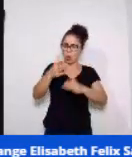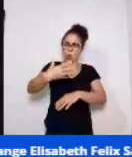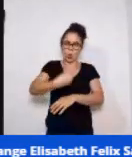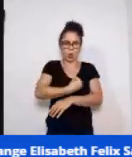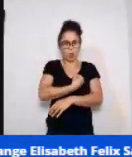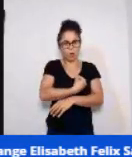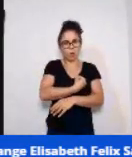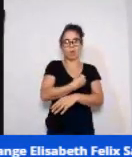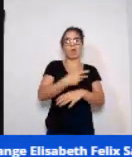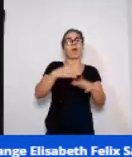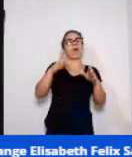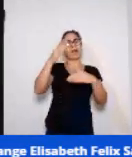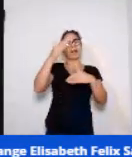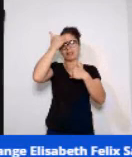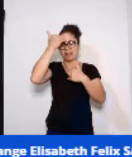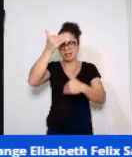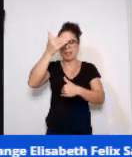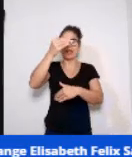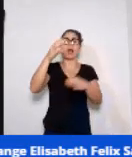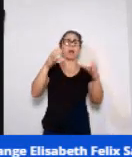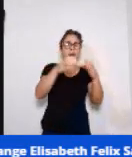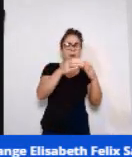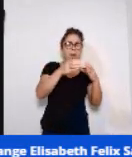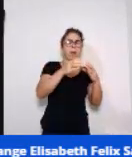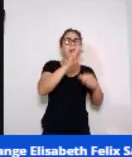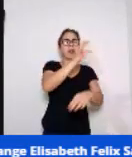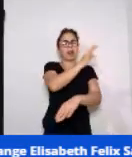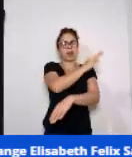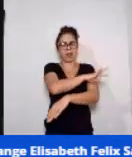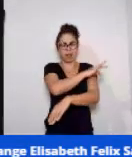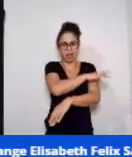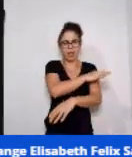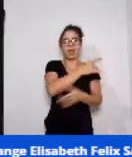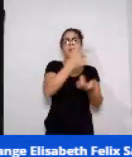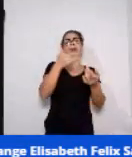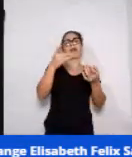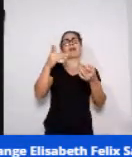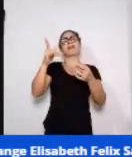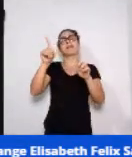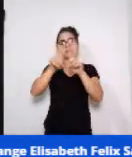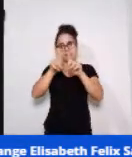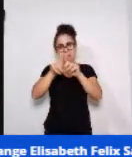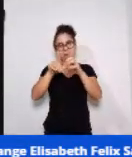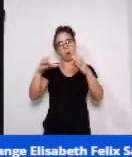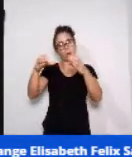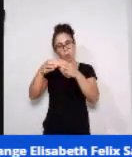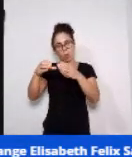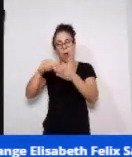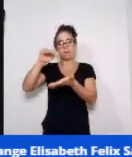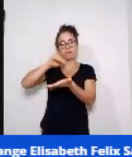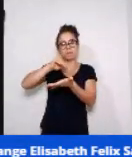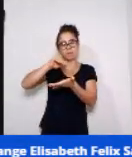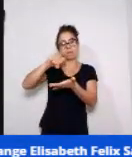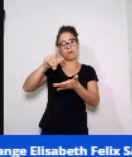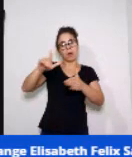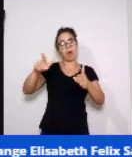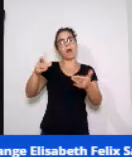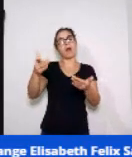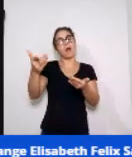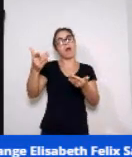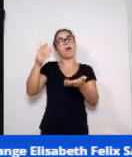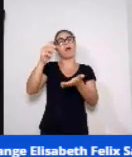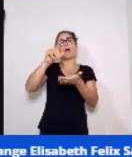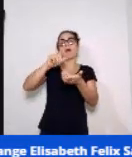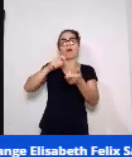equipe técnica, aos funcionários administrativos, que muitas vezes saíram de suas funções para abraçar a escola. A